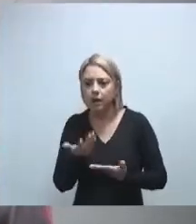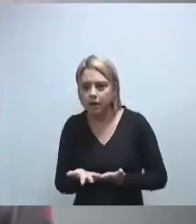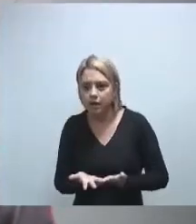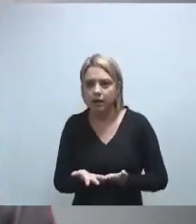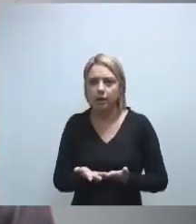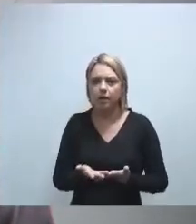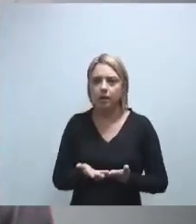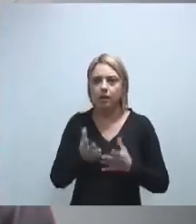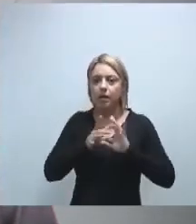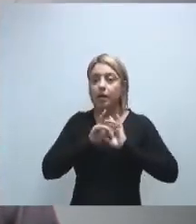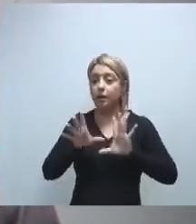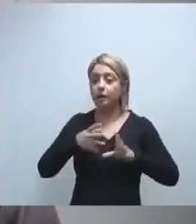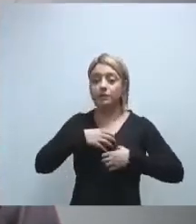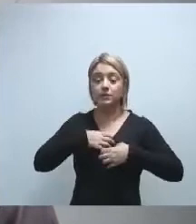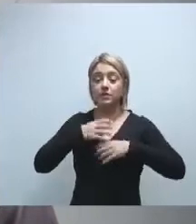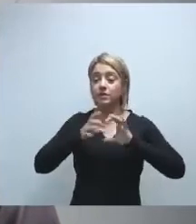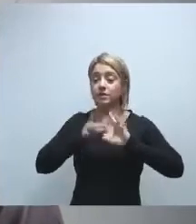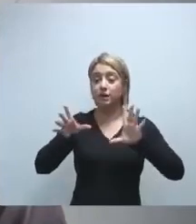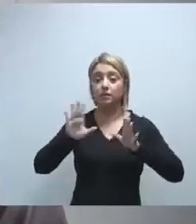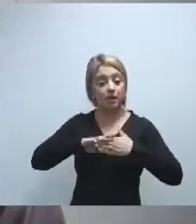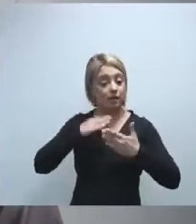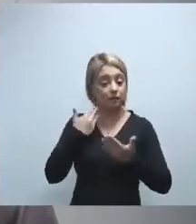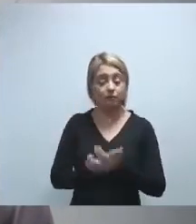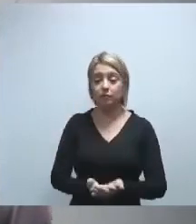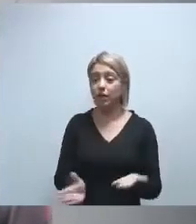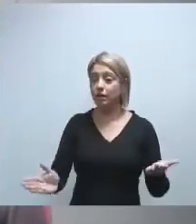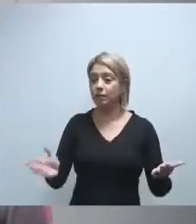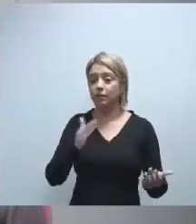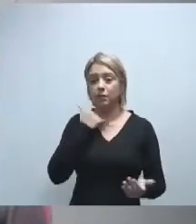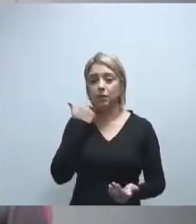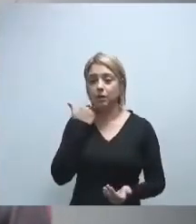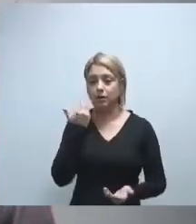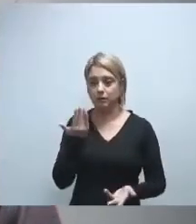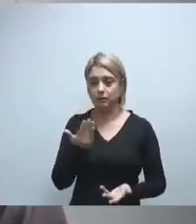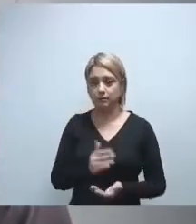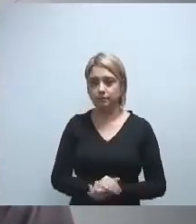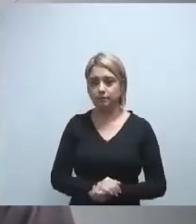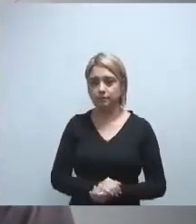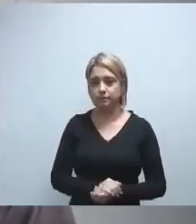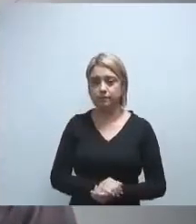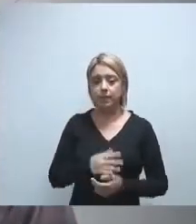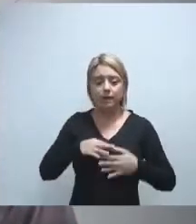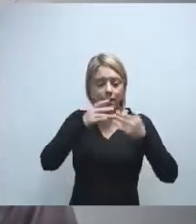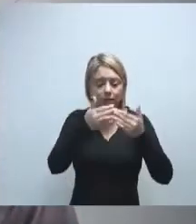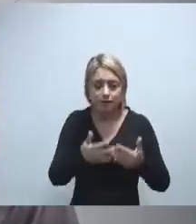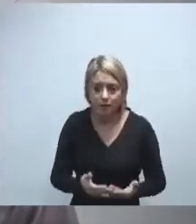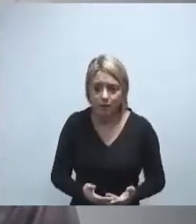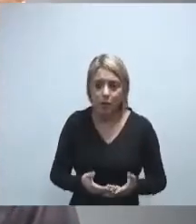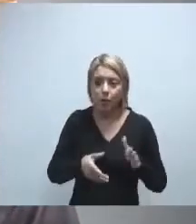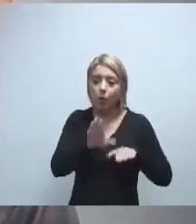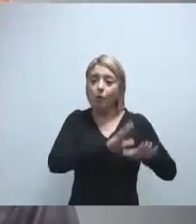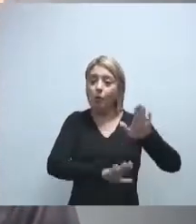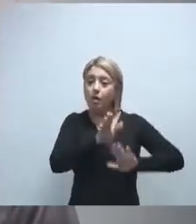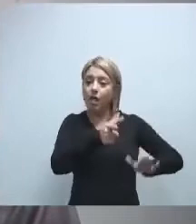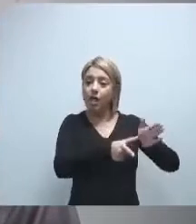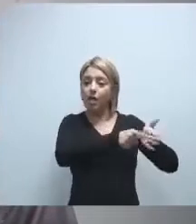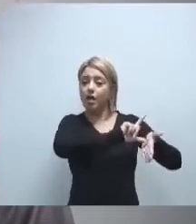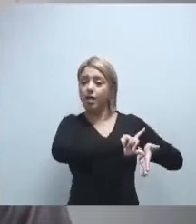sensação de liberdade absoluta mas ele vai se esborrachar mais tarde têm que fazer prevenção